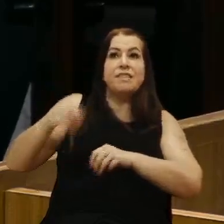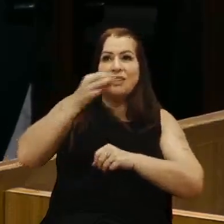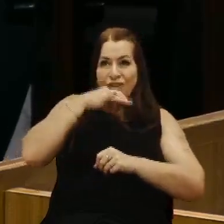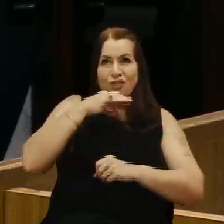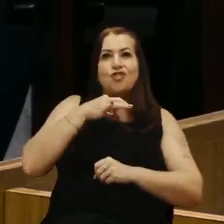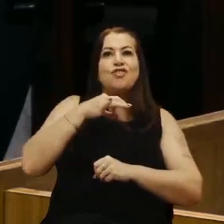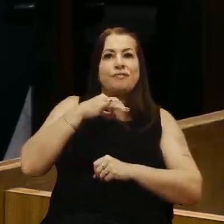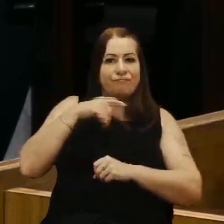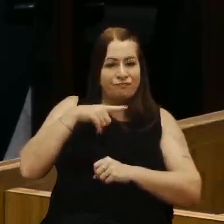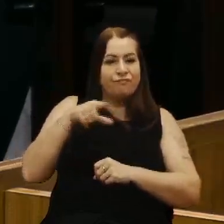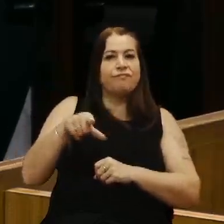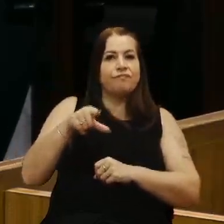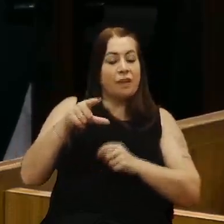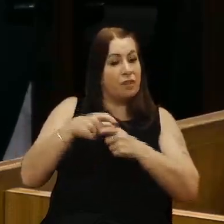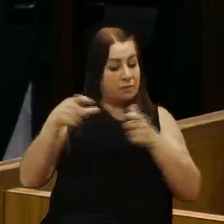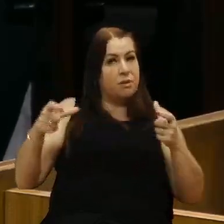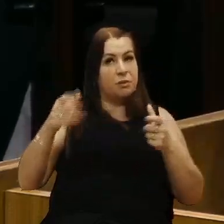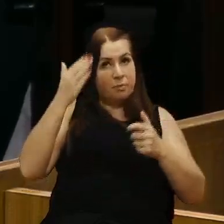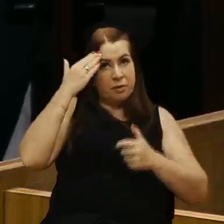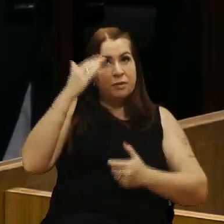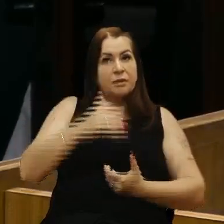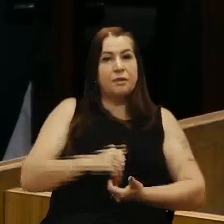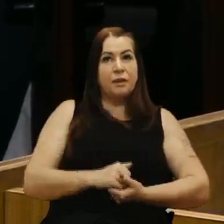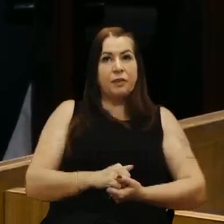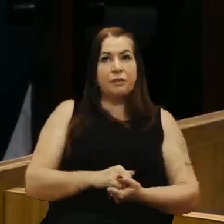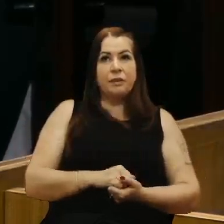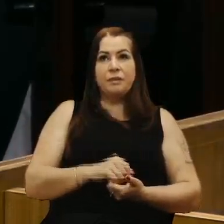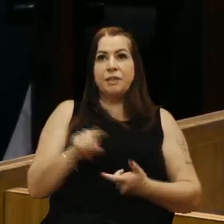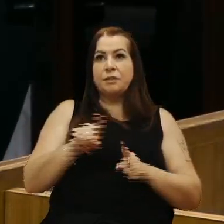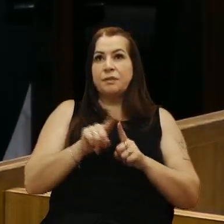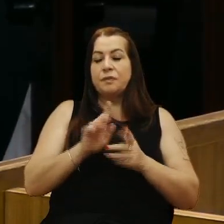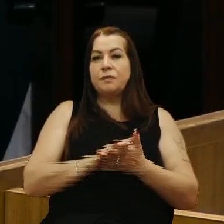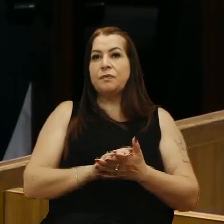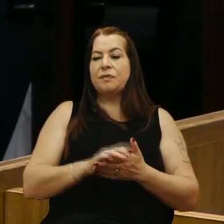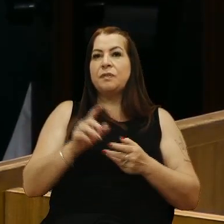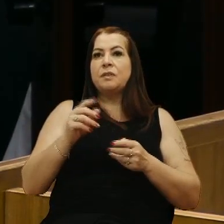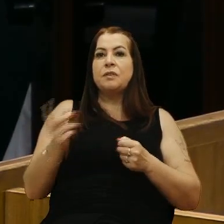Caxias será ampliada. Muito obrigado. Devolvo os trabalhos ao presidente Lucas Carenhato.